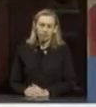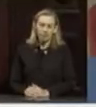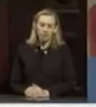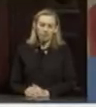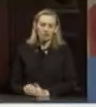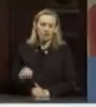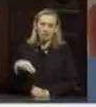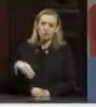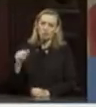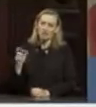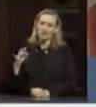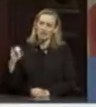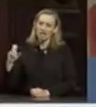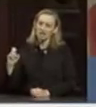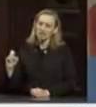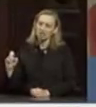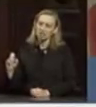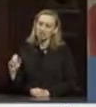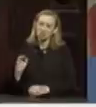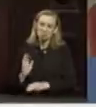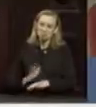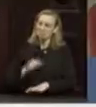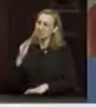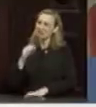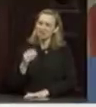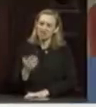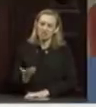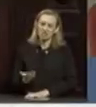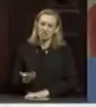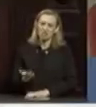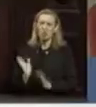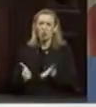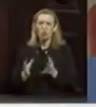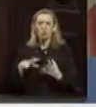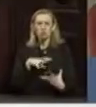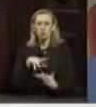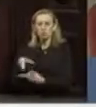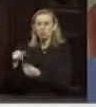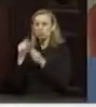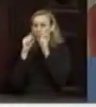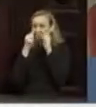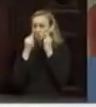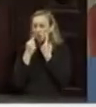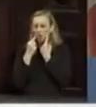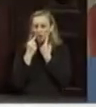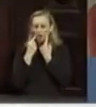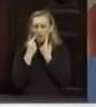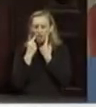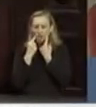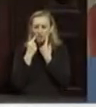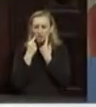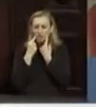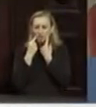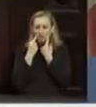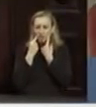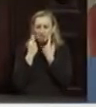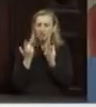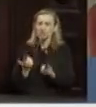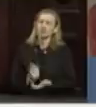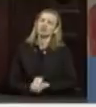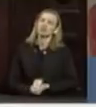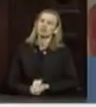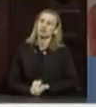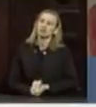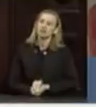a Marielle é muito maior do que isso. O mundo que chora Marielle hoje é um mundo que queria ter conhecido. É um mundo que queria ter uma Marielle em